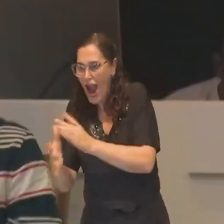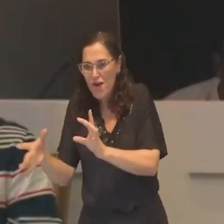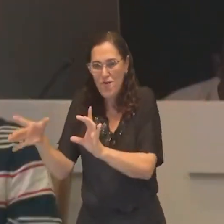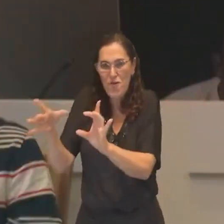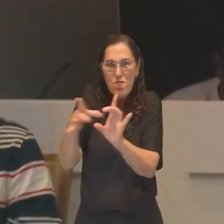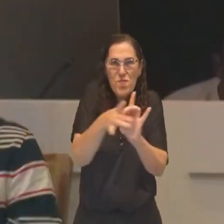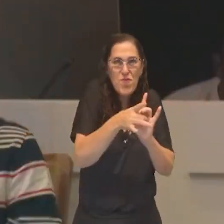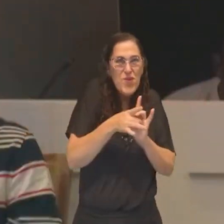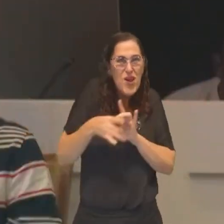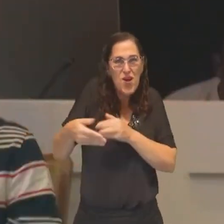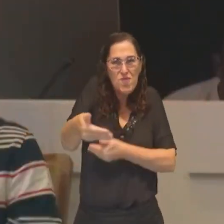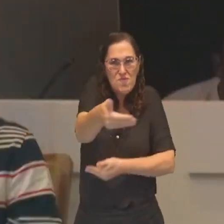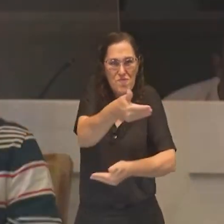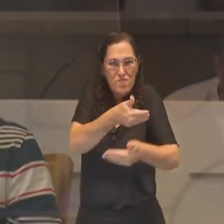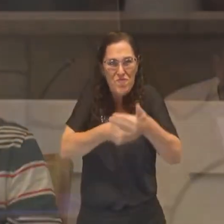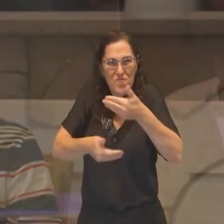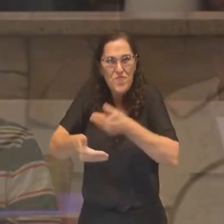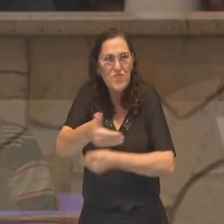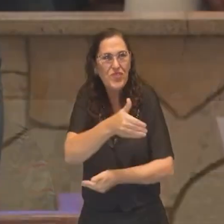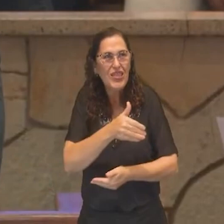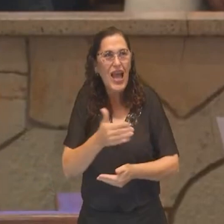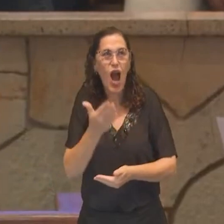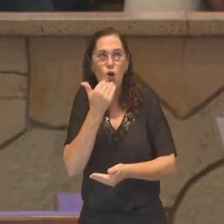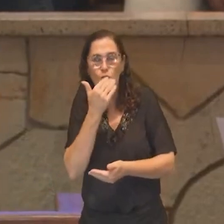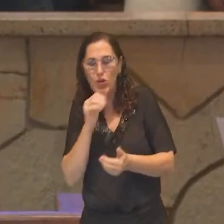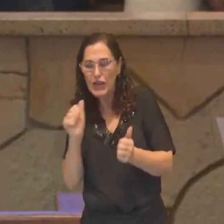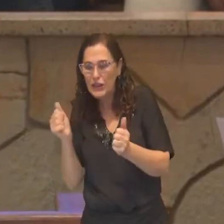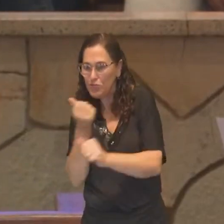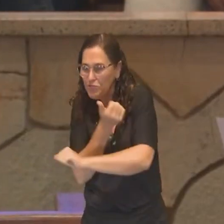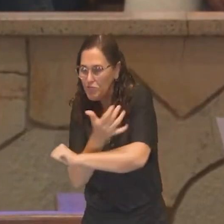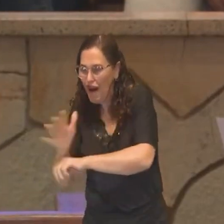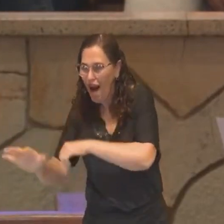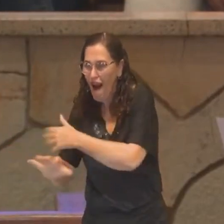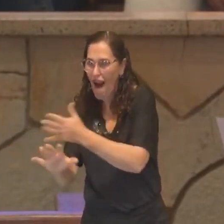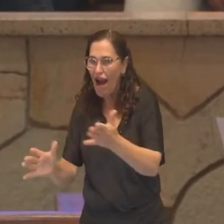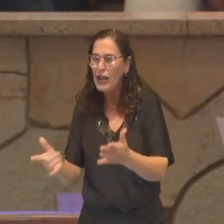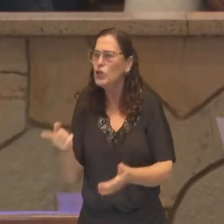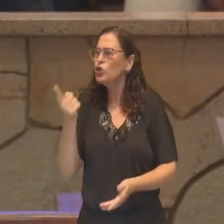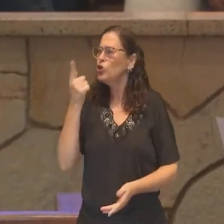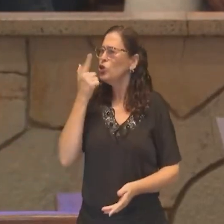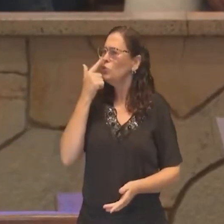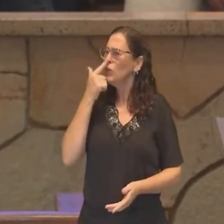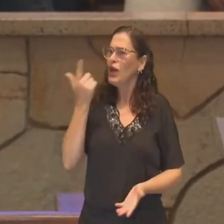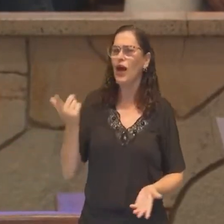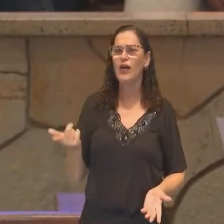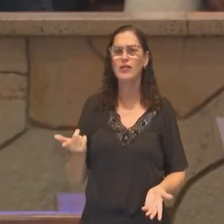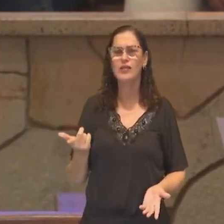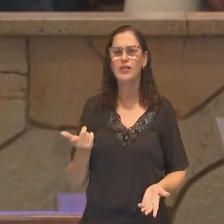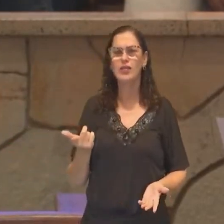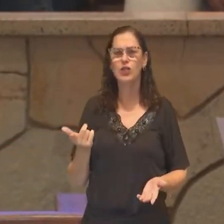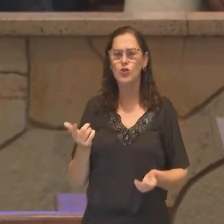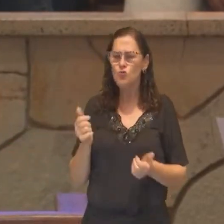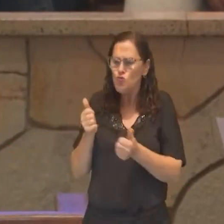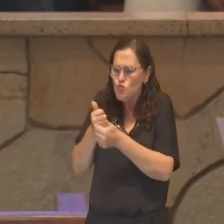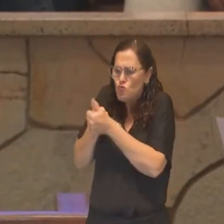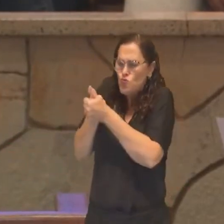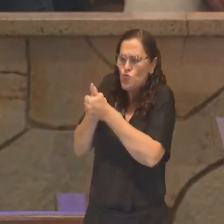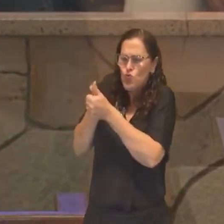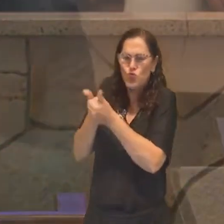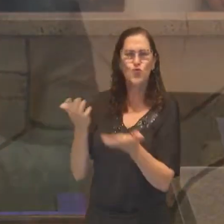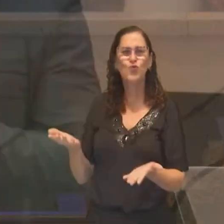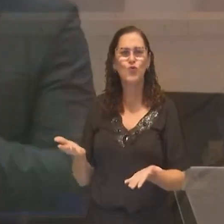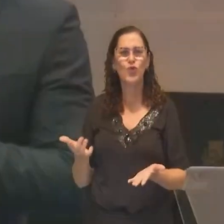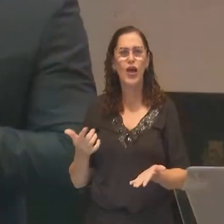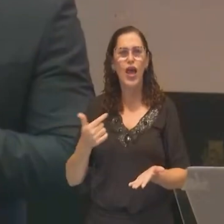comunhão, a ceia traz a ideia de intimidade, de proximidade, e Ele está